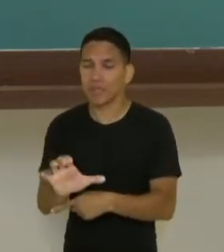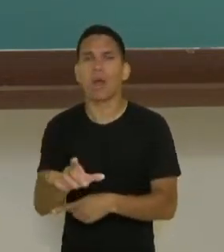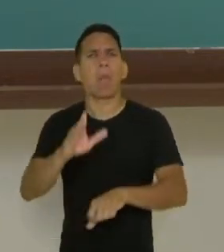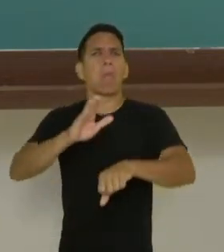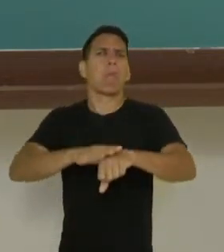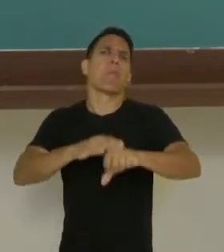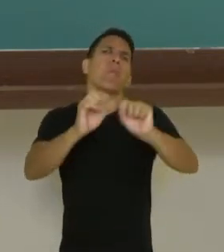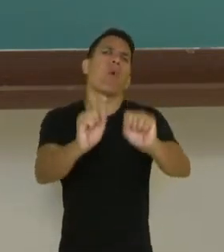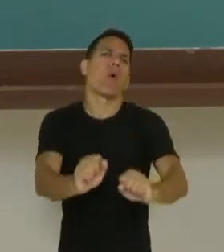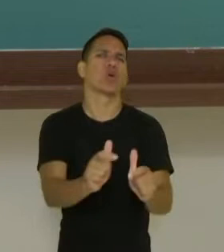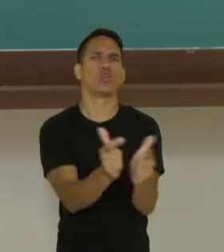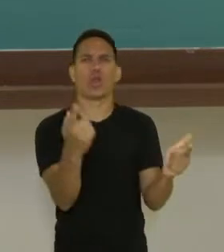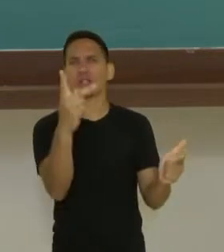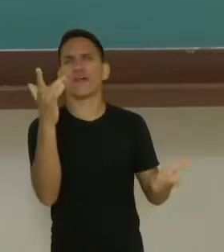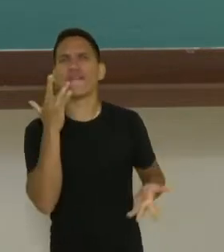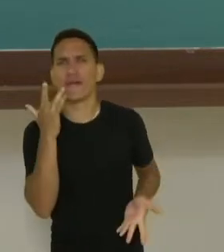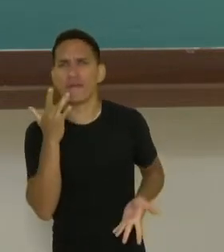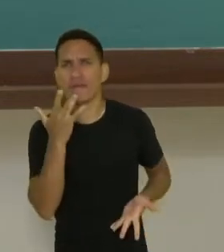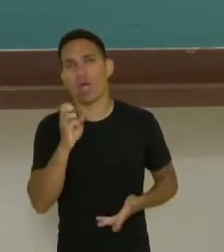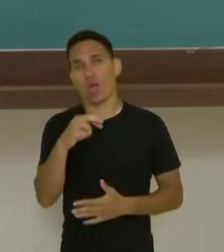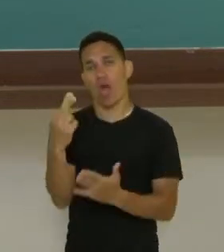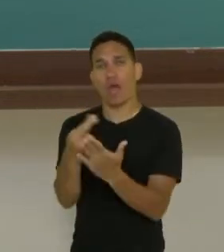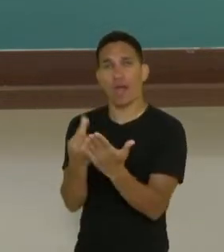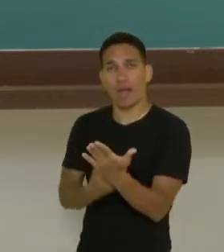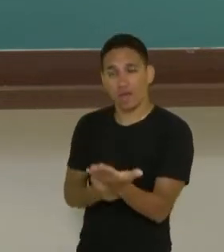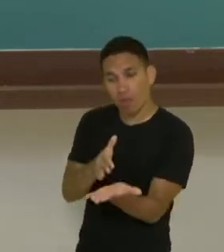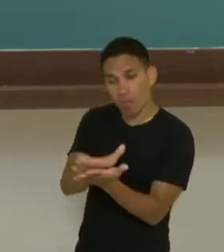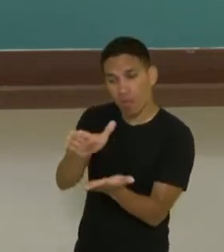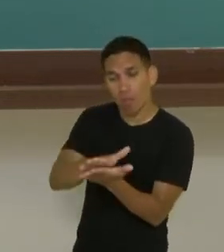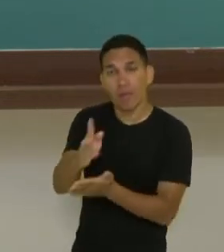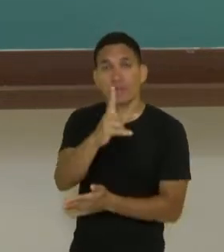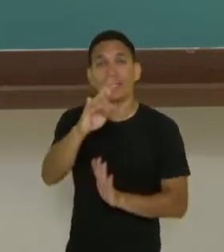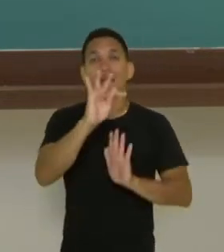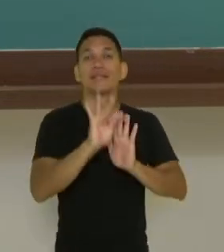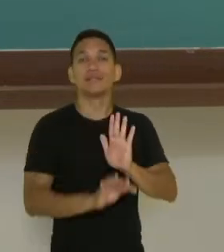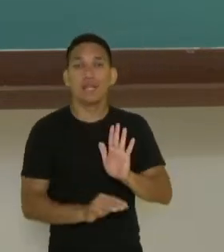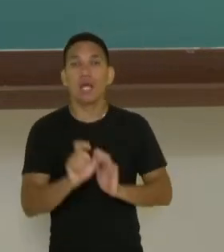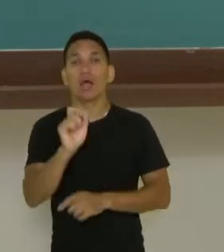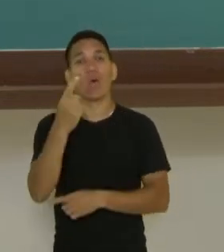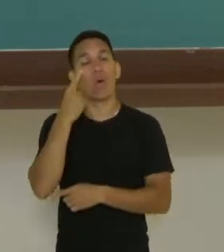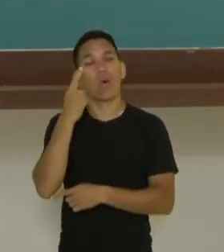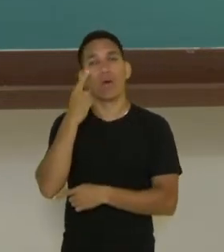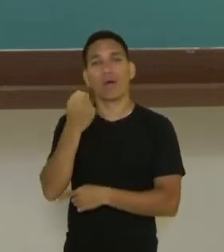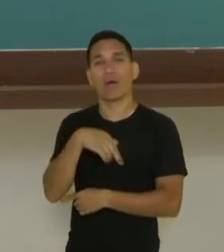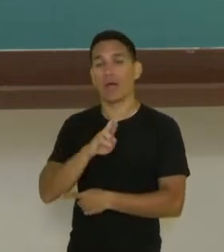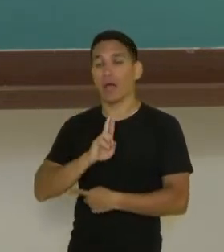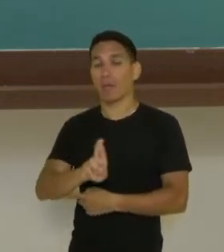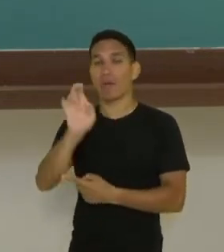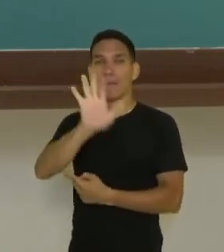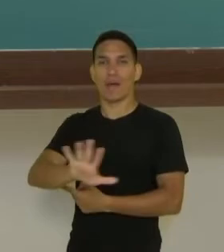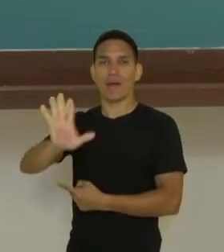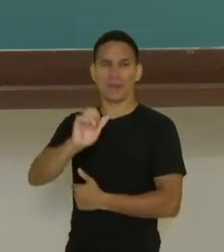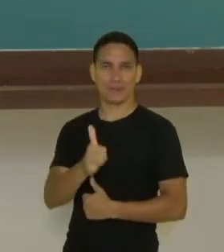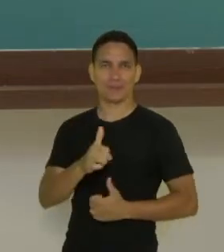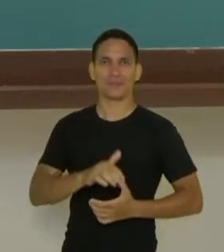jornal favorito, na sua revista, publicado um texto seu respondendo aquela imagem,